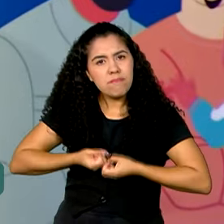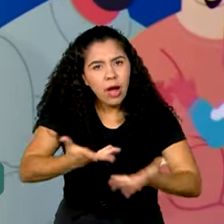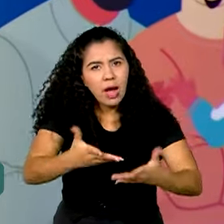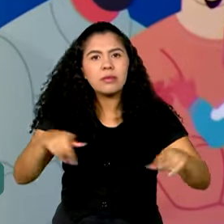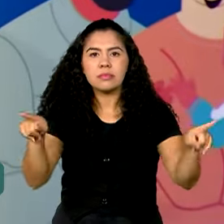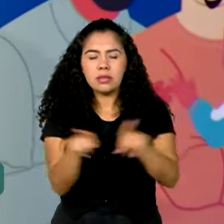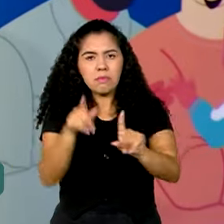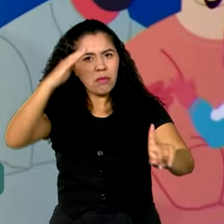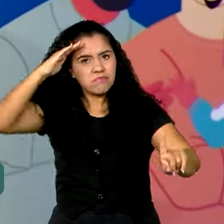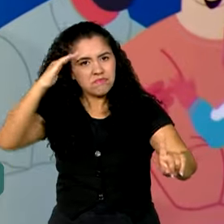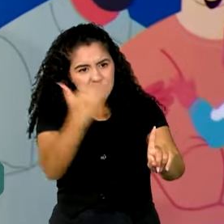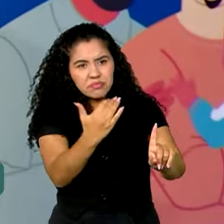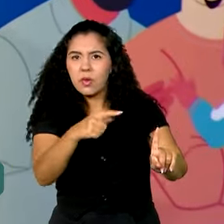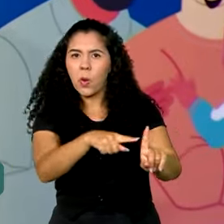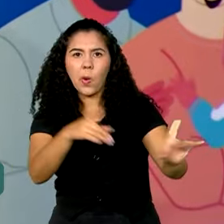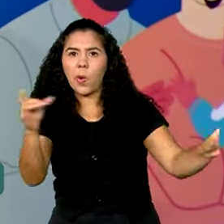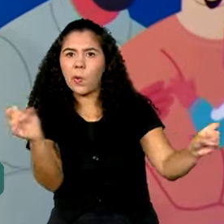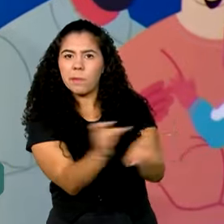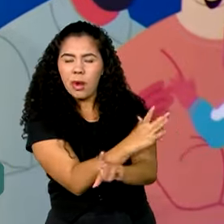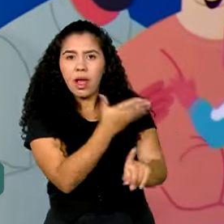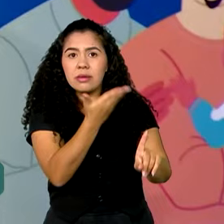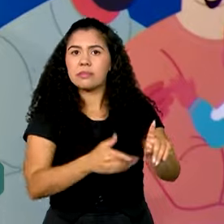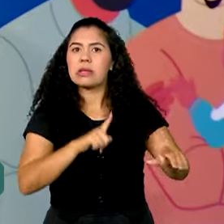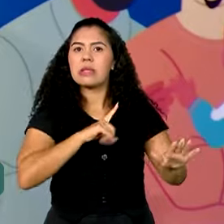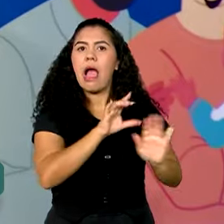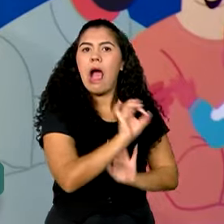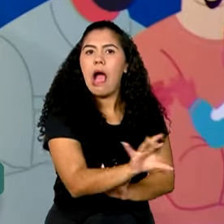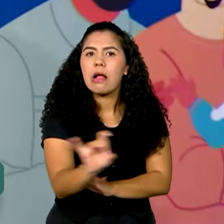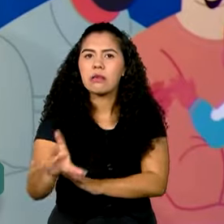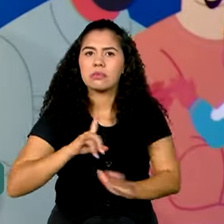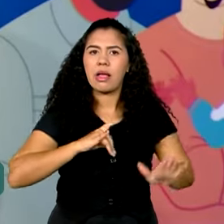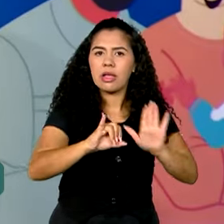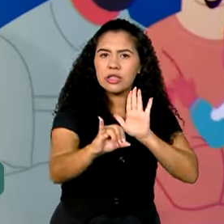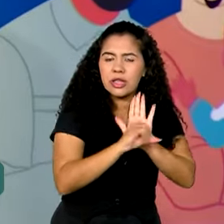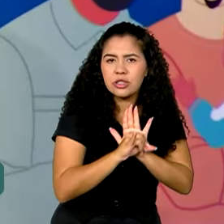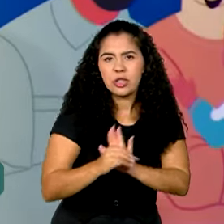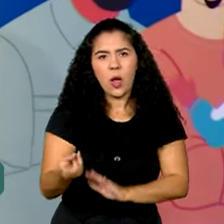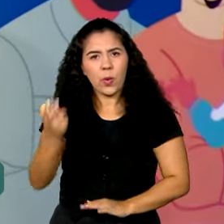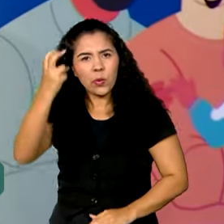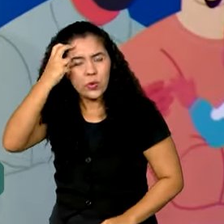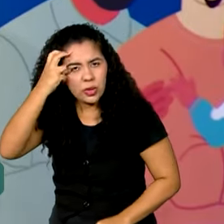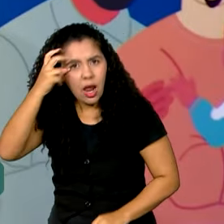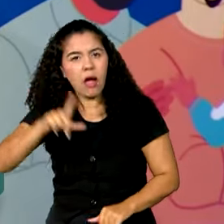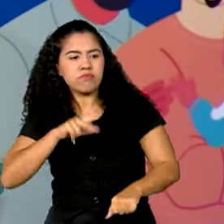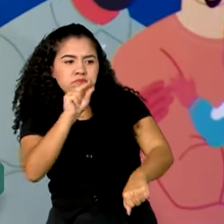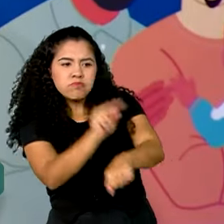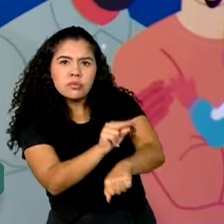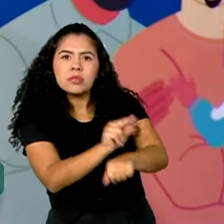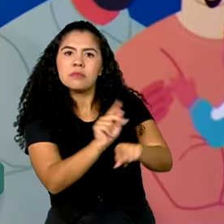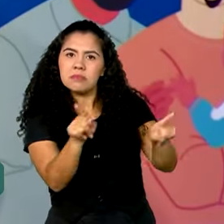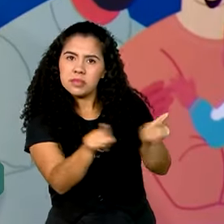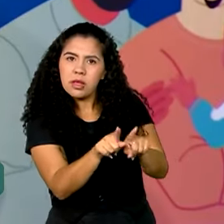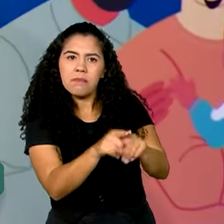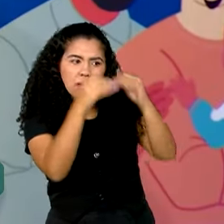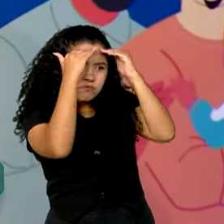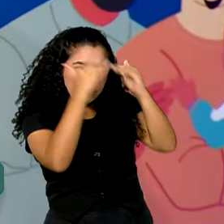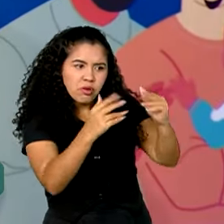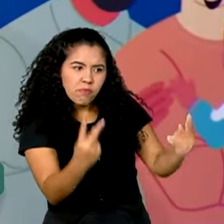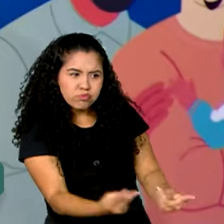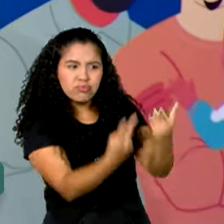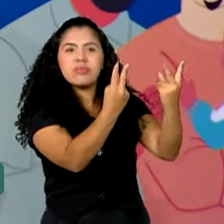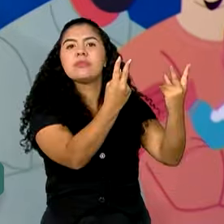totalidade, com suas identidades culturais preservadas e celebradas. Isso